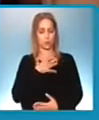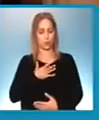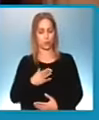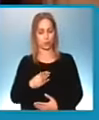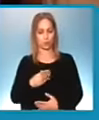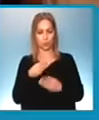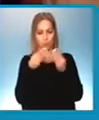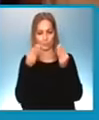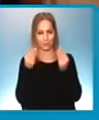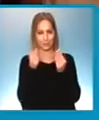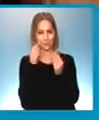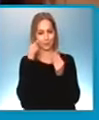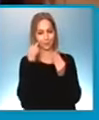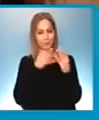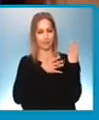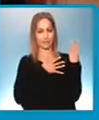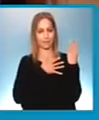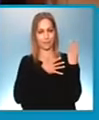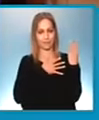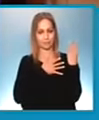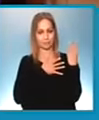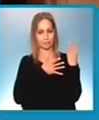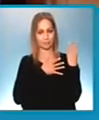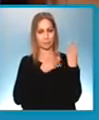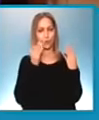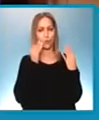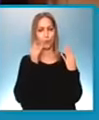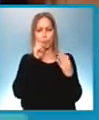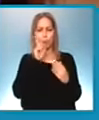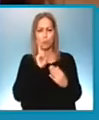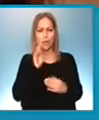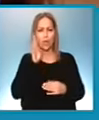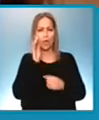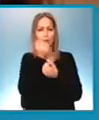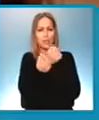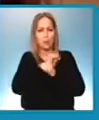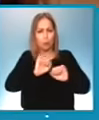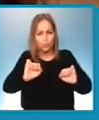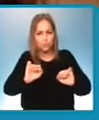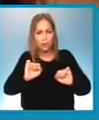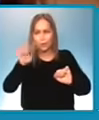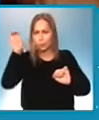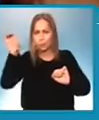Tem um jeitinho especial para o fado. Como é que uma Bósnia consegue